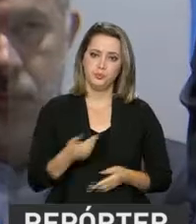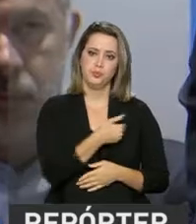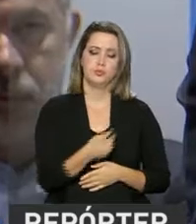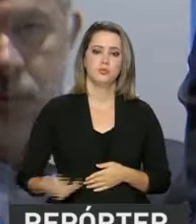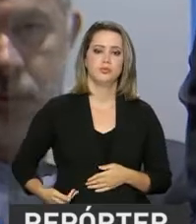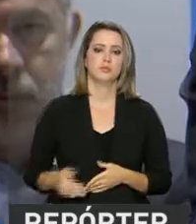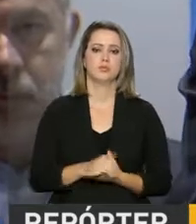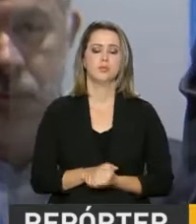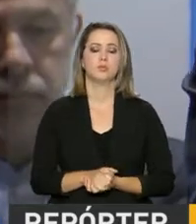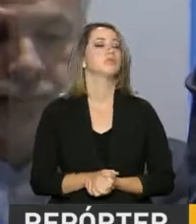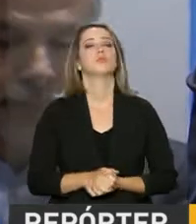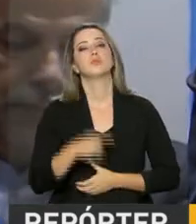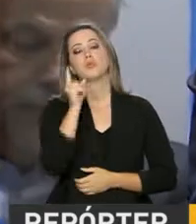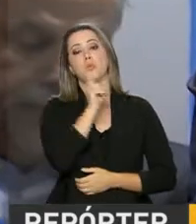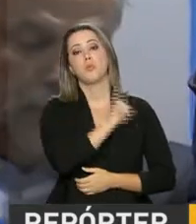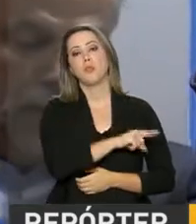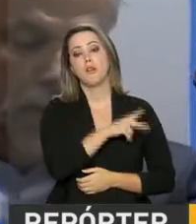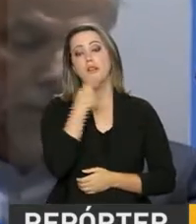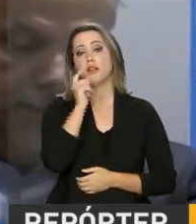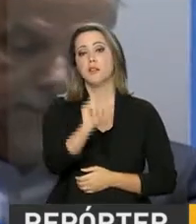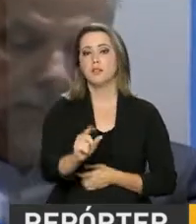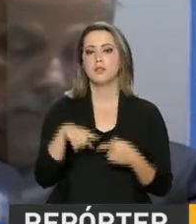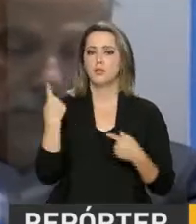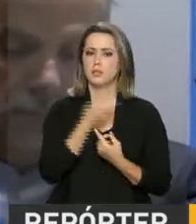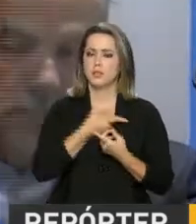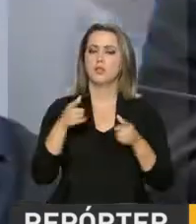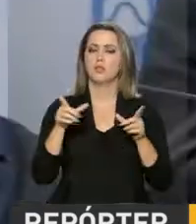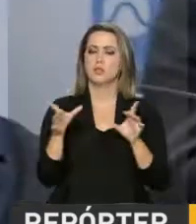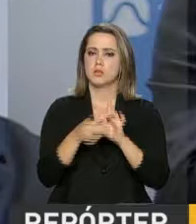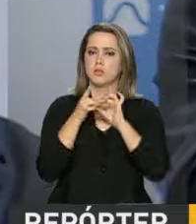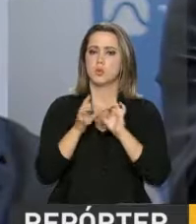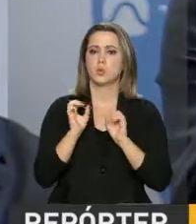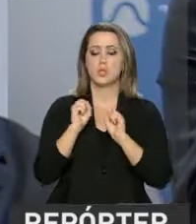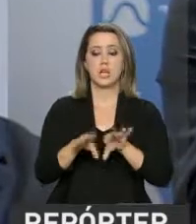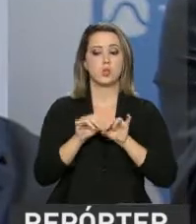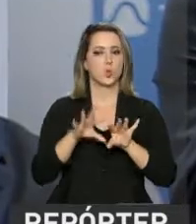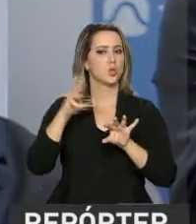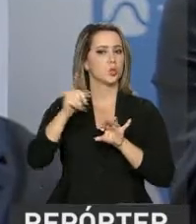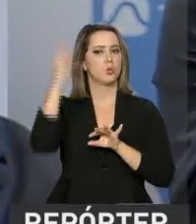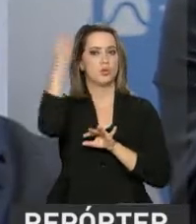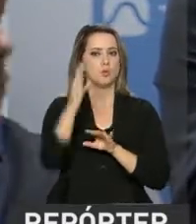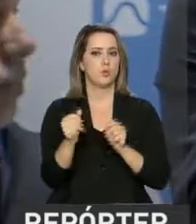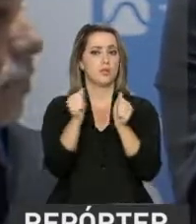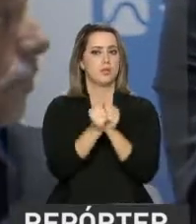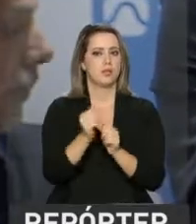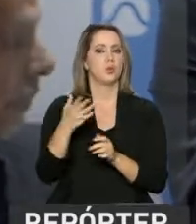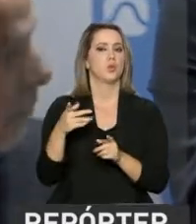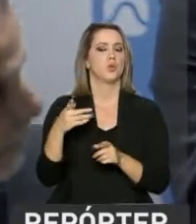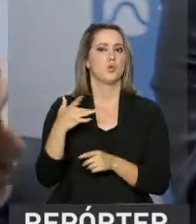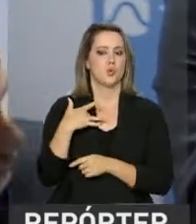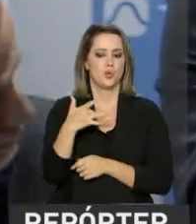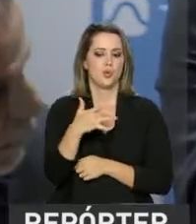educação das escolas do ano do brasil também pagam uma parceria com o ministério da saúde ivan